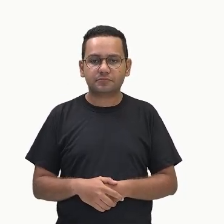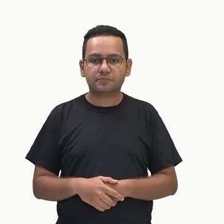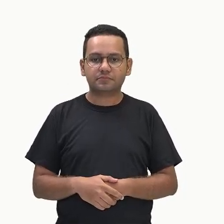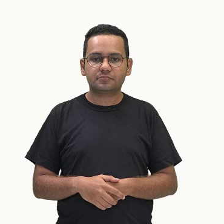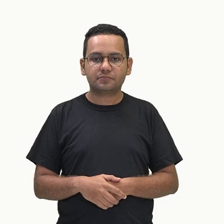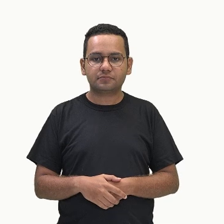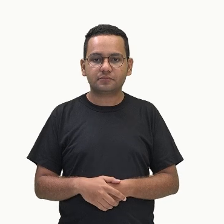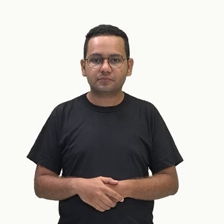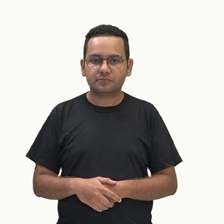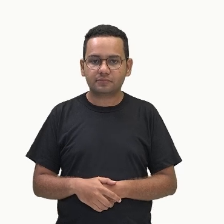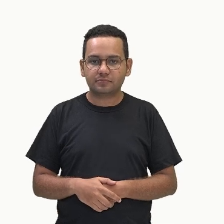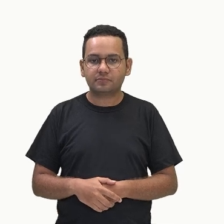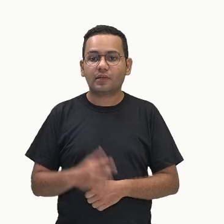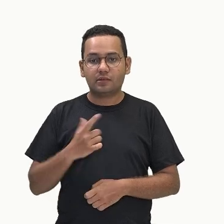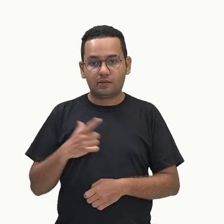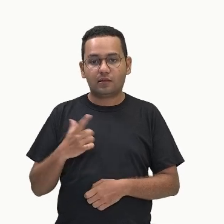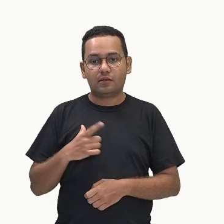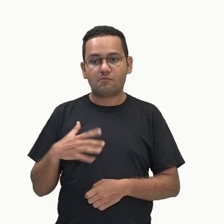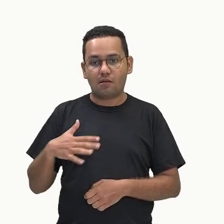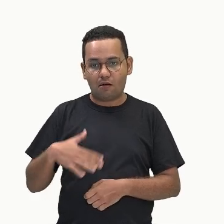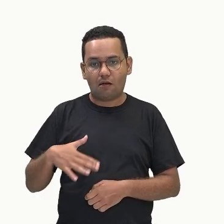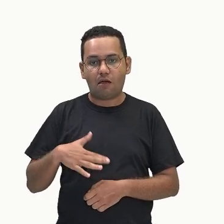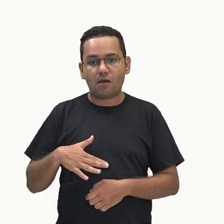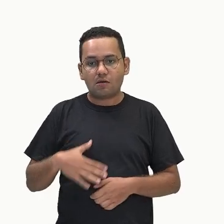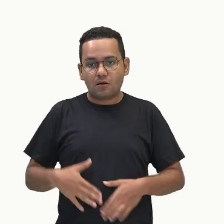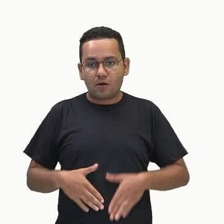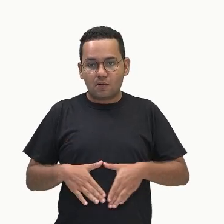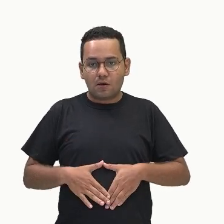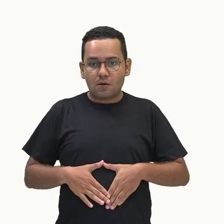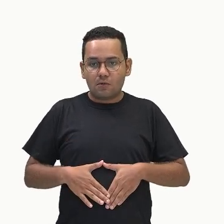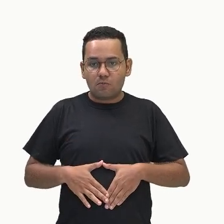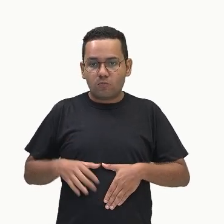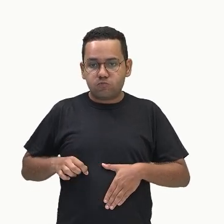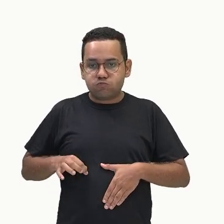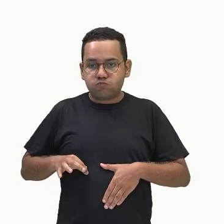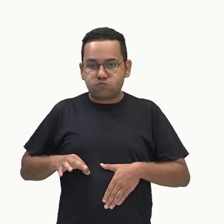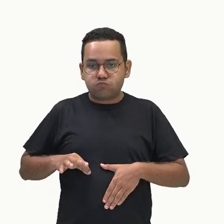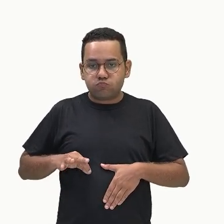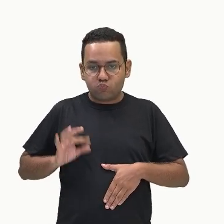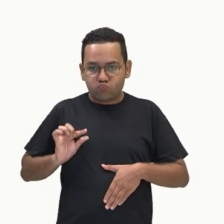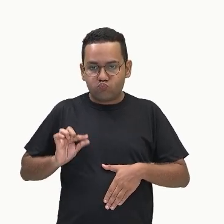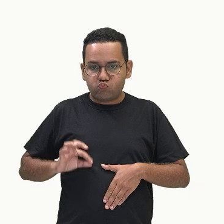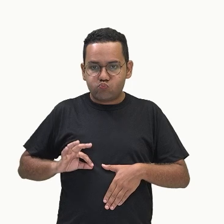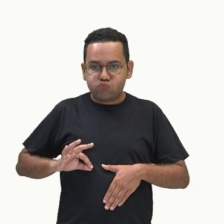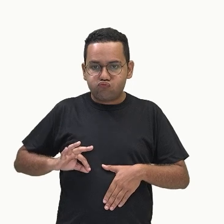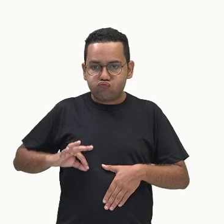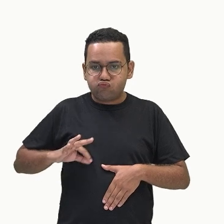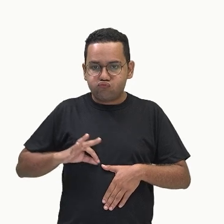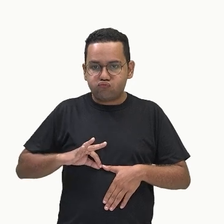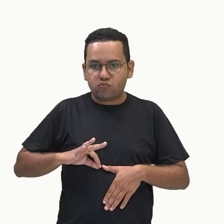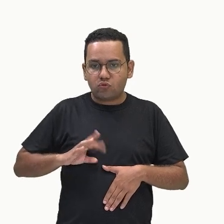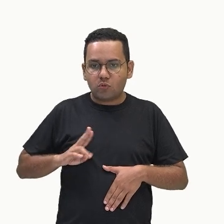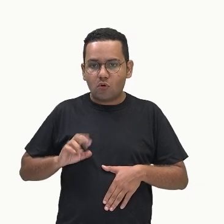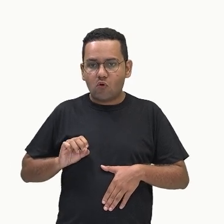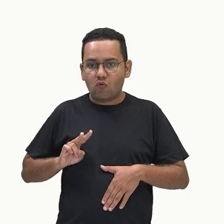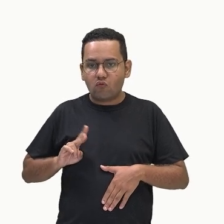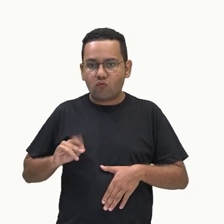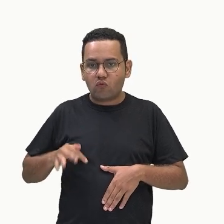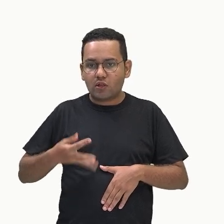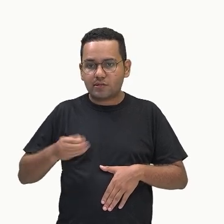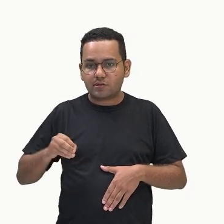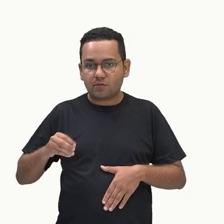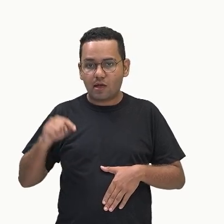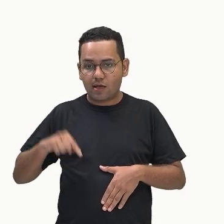processo de ovulação, certo? E esse 14º dia é o quê? O período